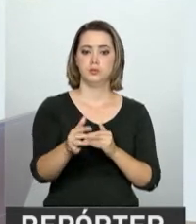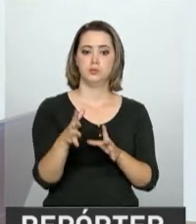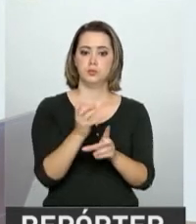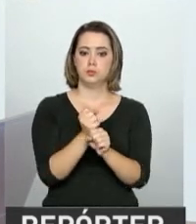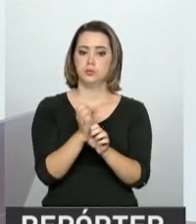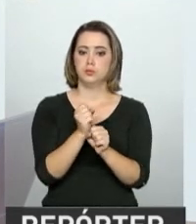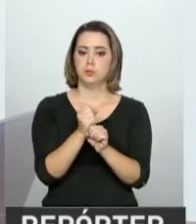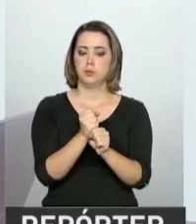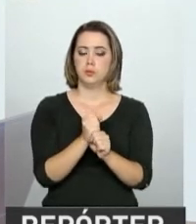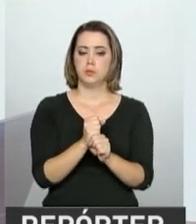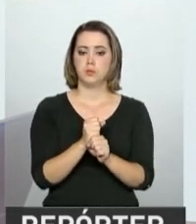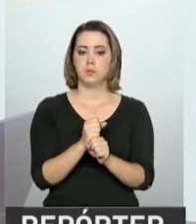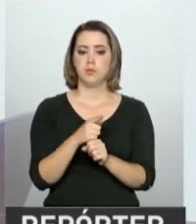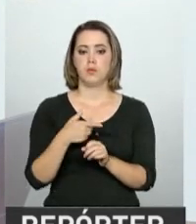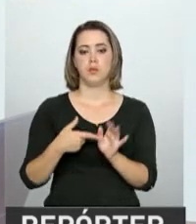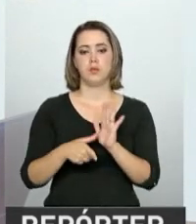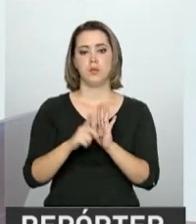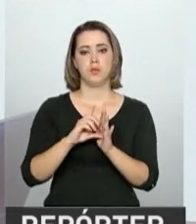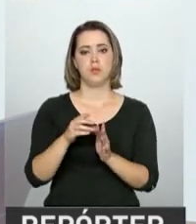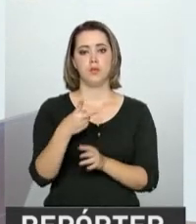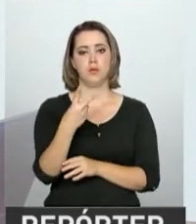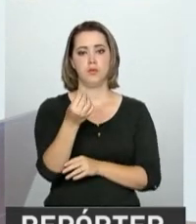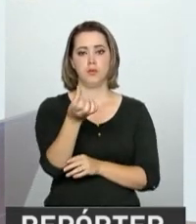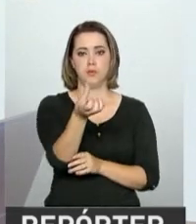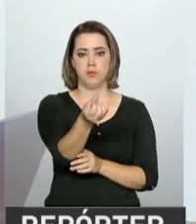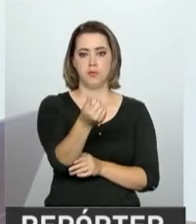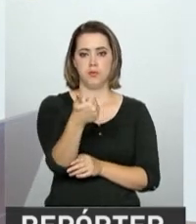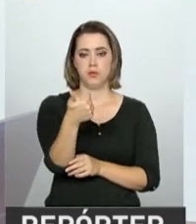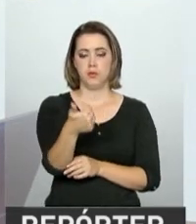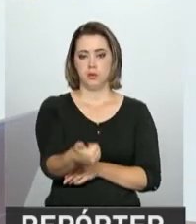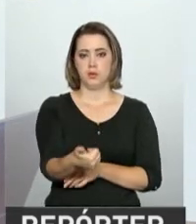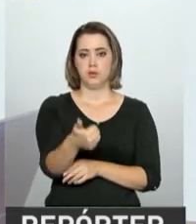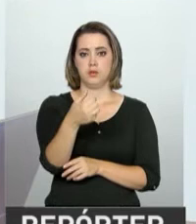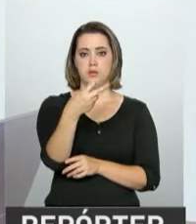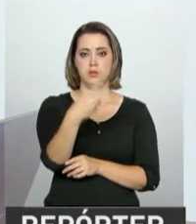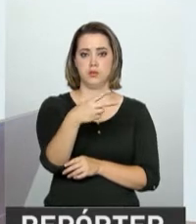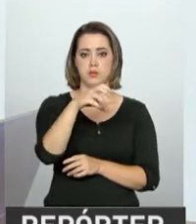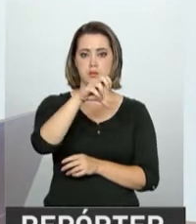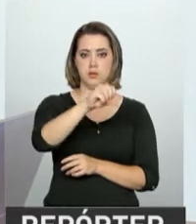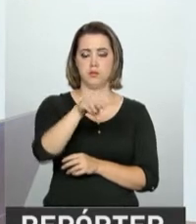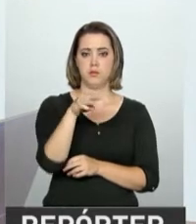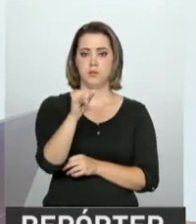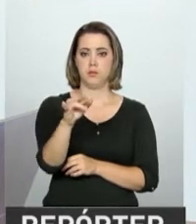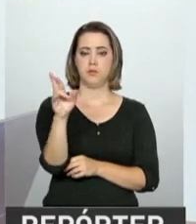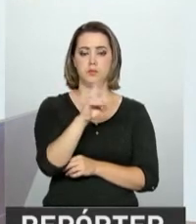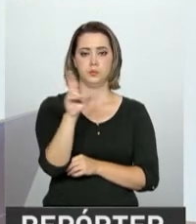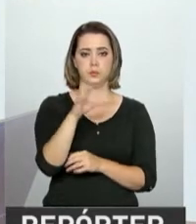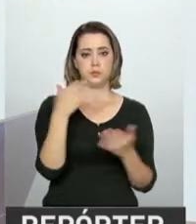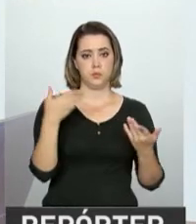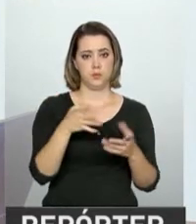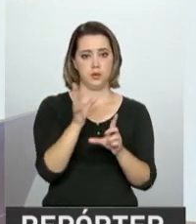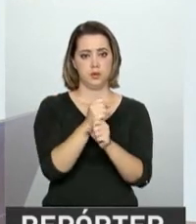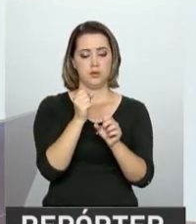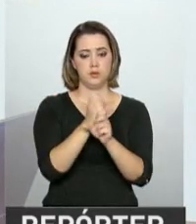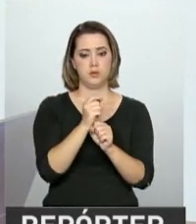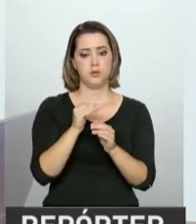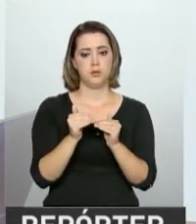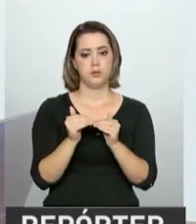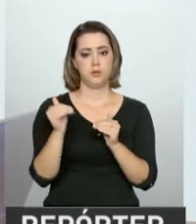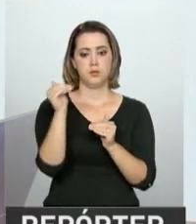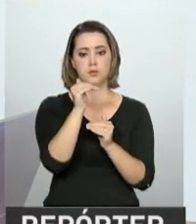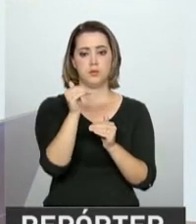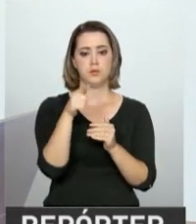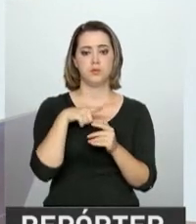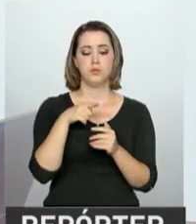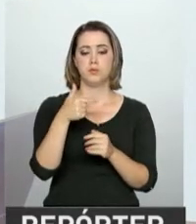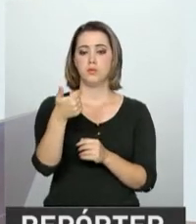orçamentário. Nós tínhamos em 2016 um orçamento de 129 bilhões de reais. O orçamento desse ano, de 2017, é um